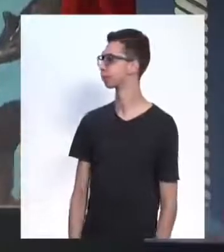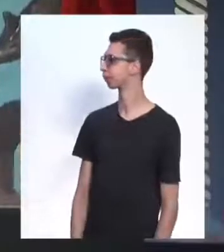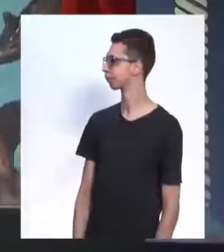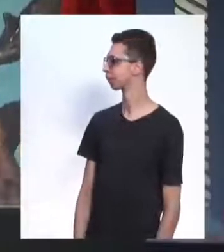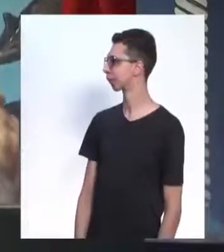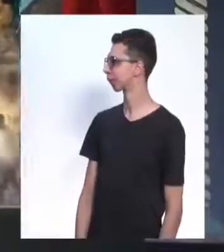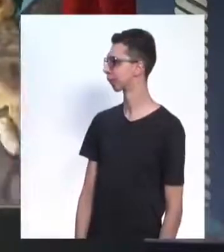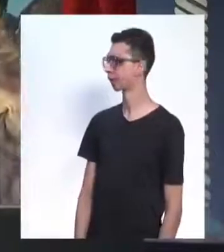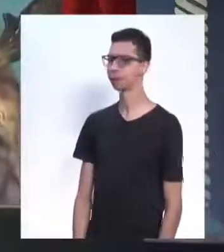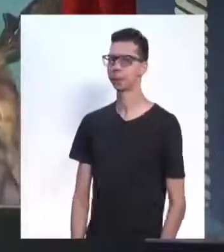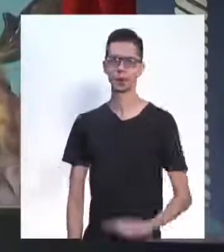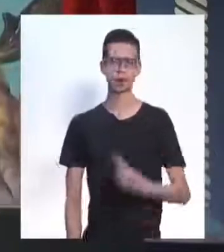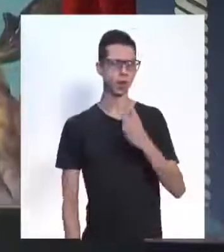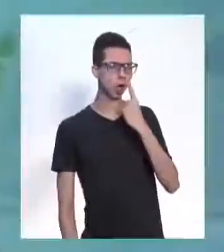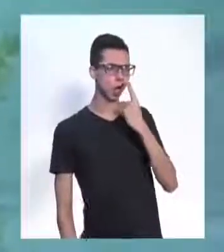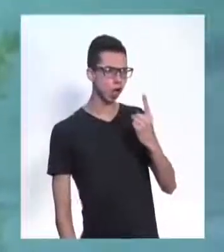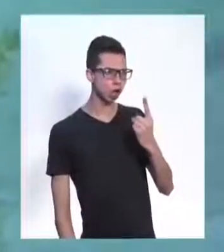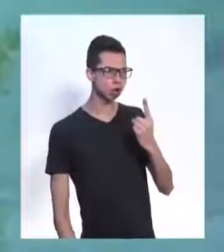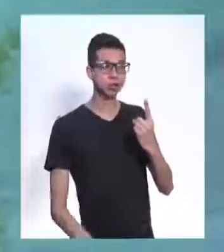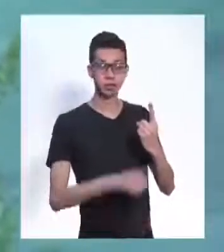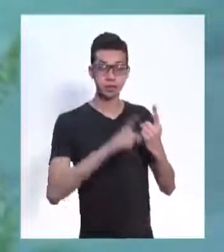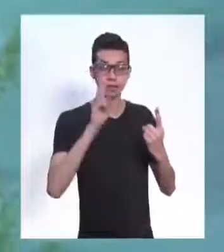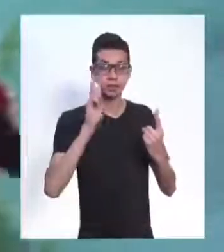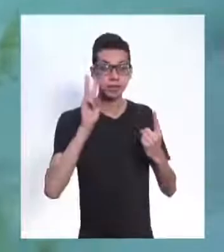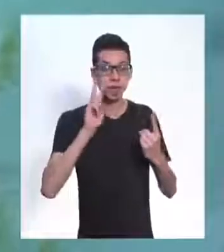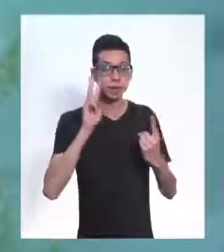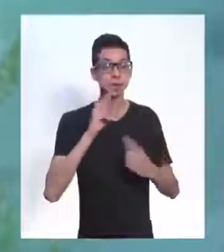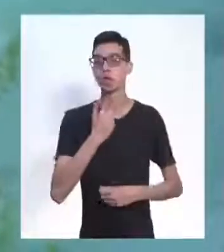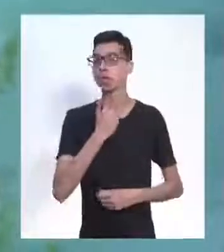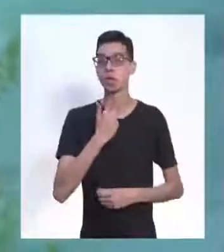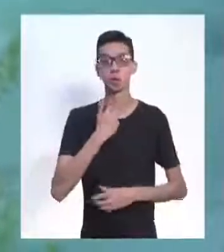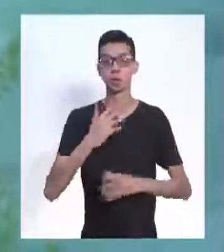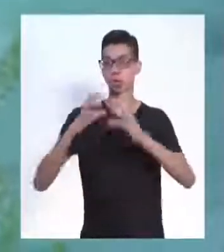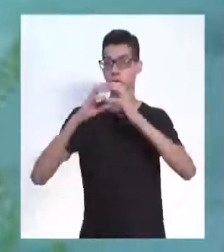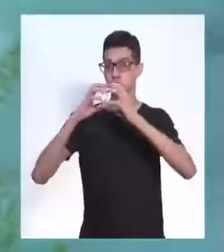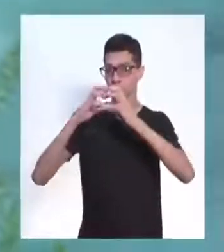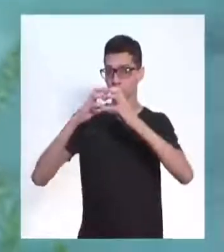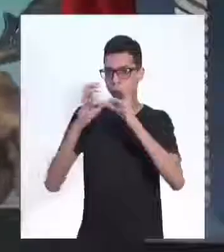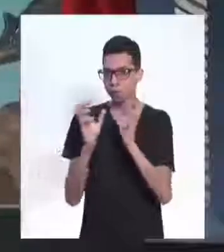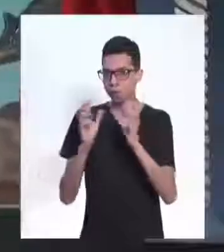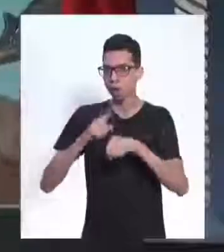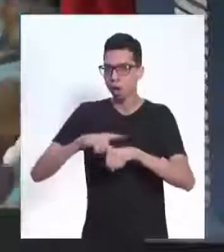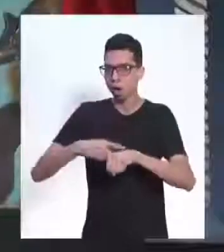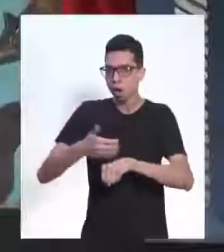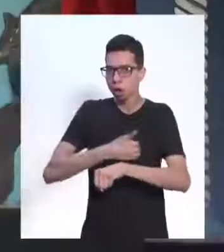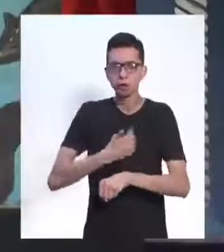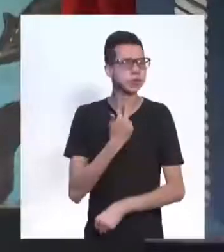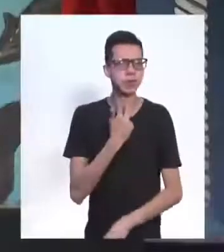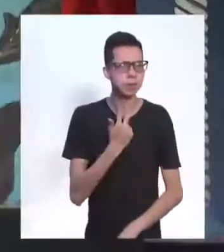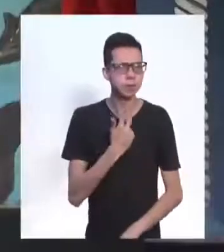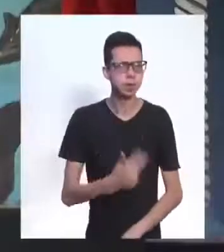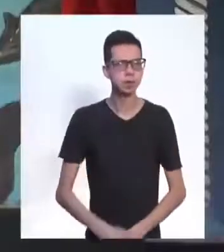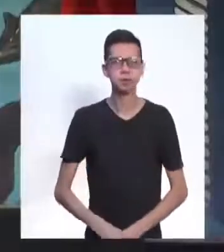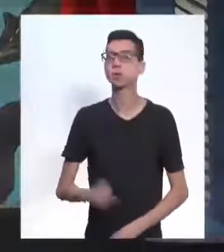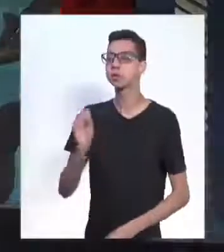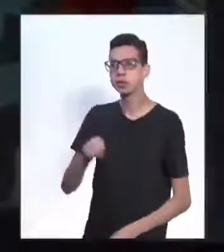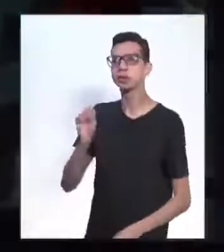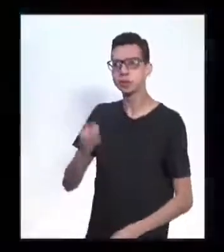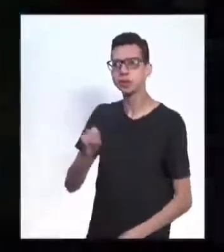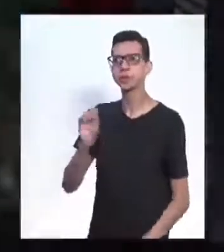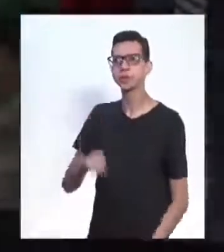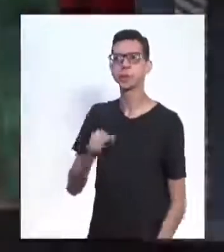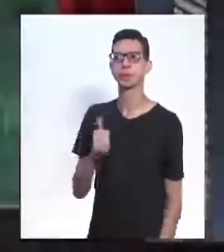Aqui está. Mas lembre-se, não abra este coco antes da hora. Sim.